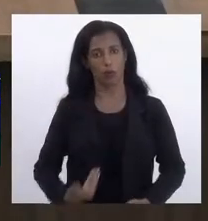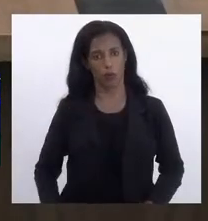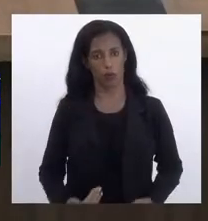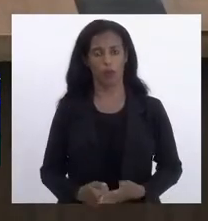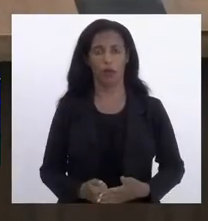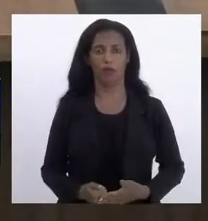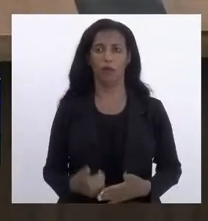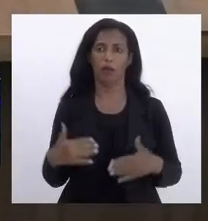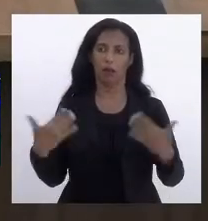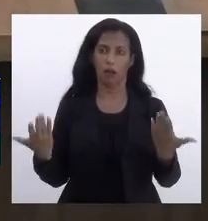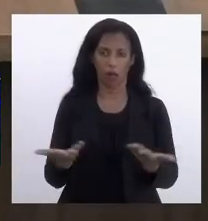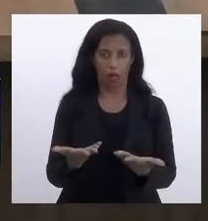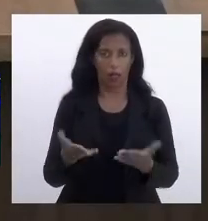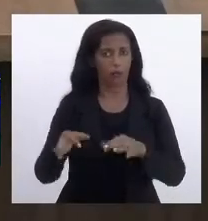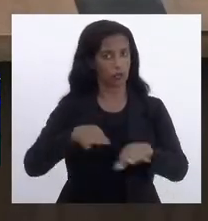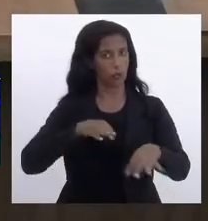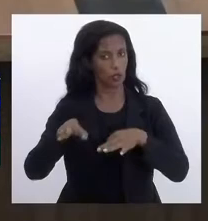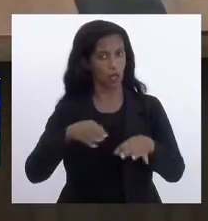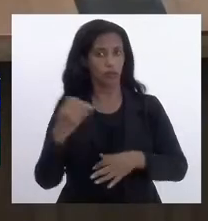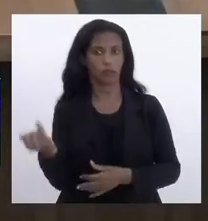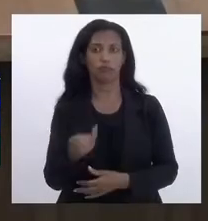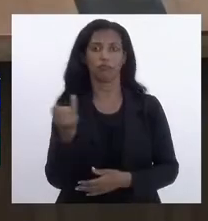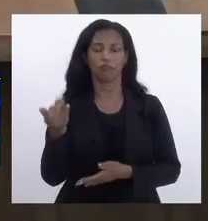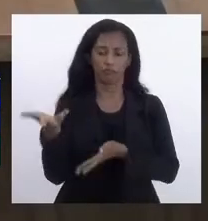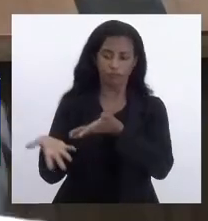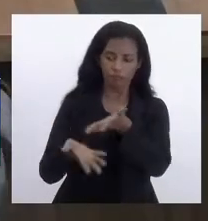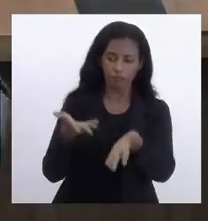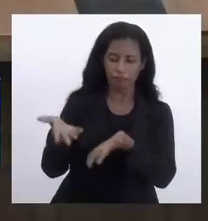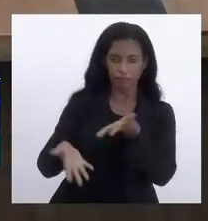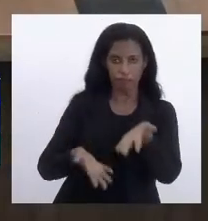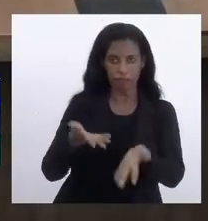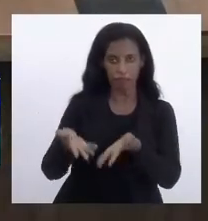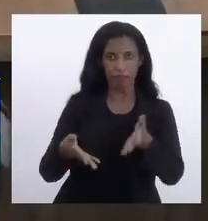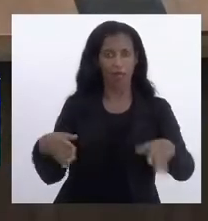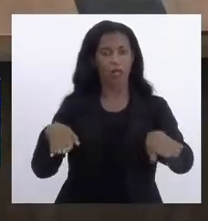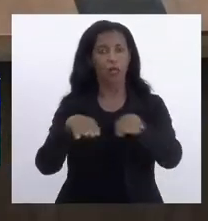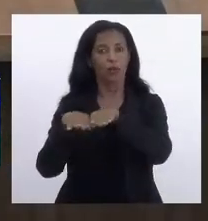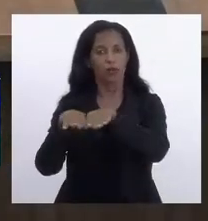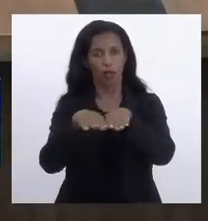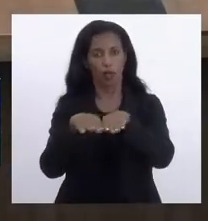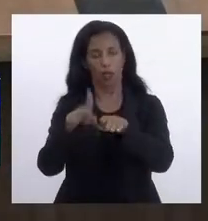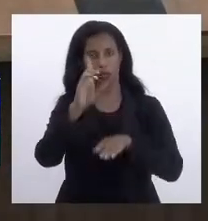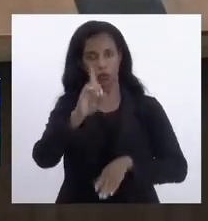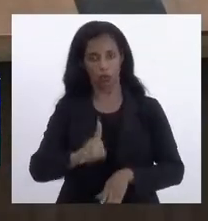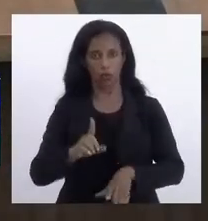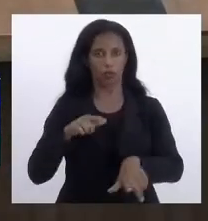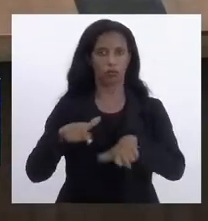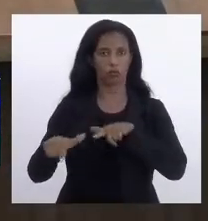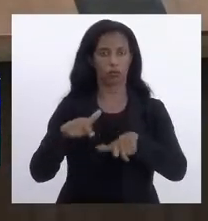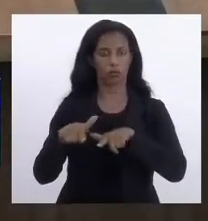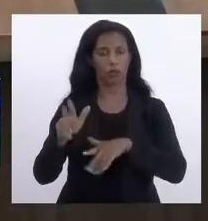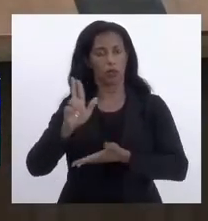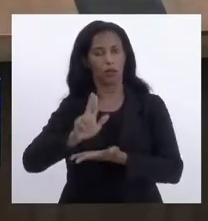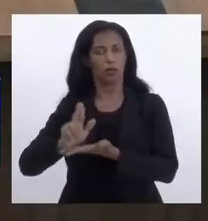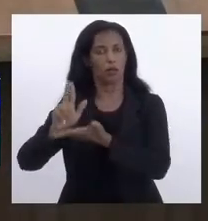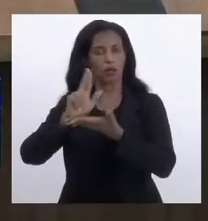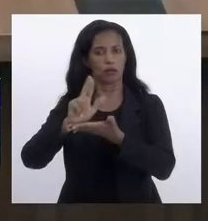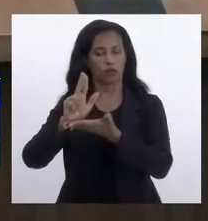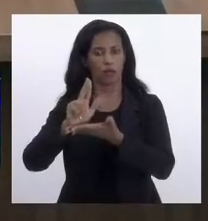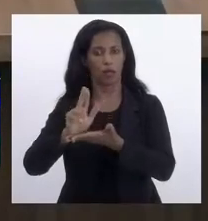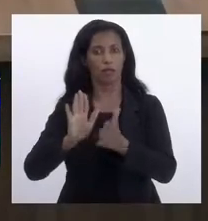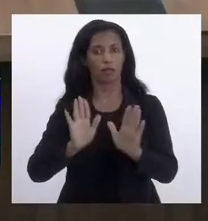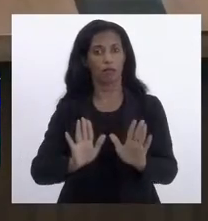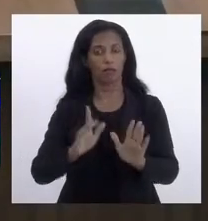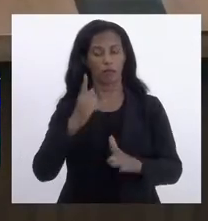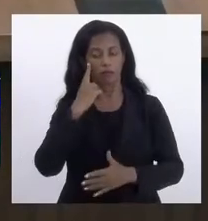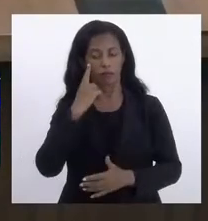A gente, obviamente, acha que o projeto é meritório, quer tratar de igualar os direitos dos trabalhadores das universidades, mas só